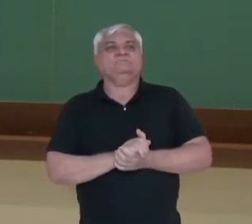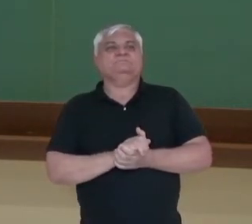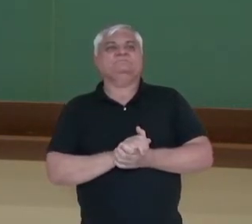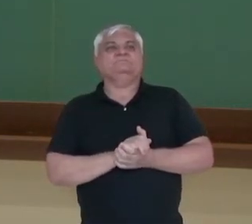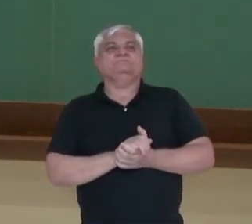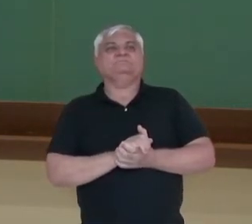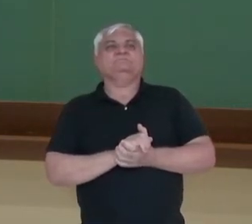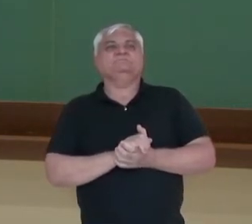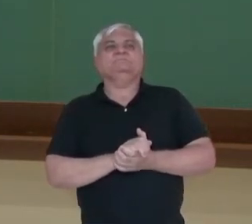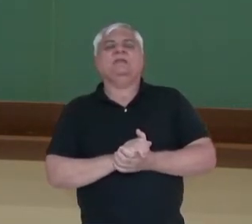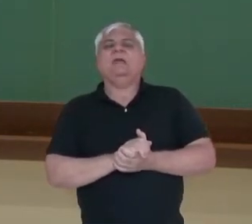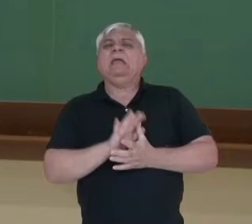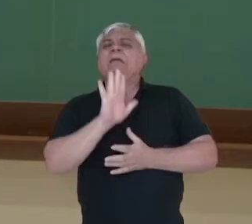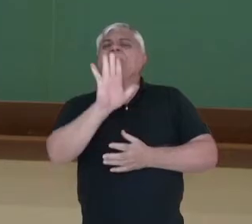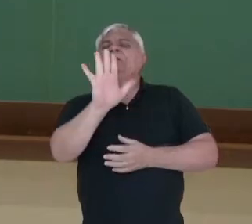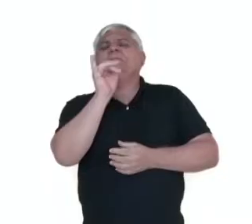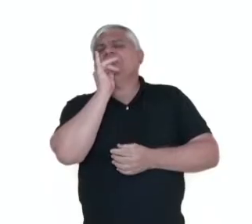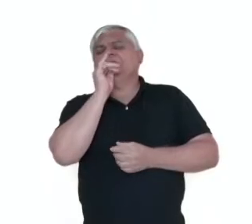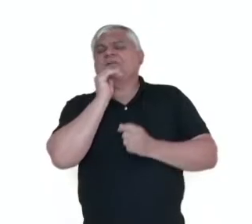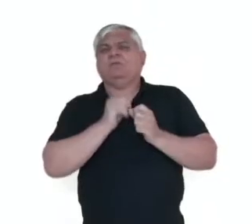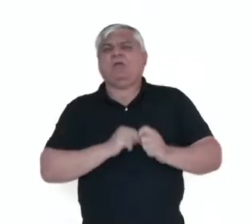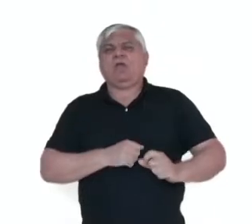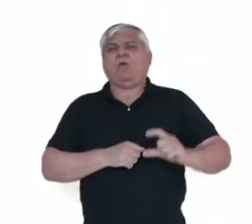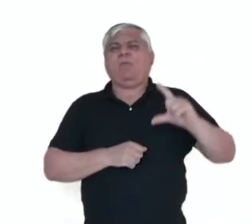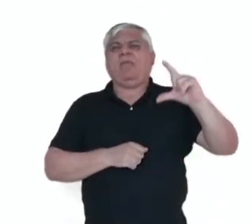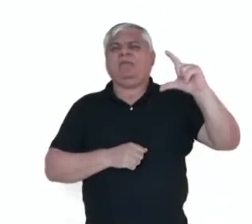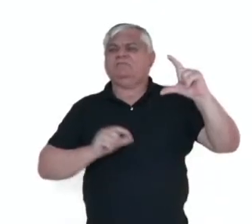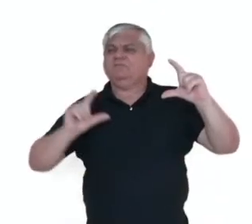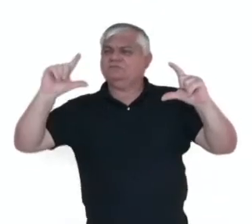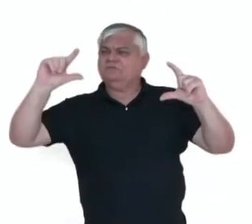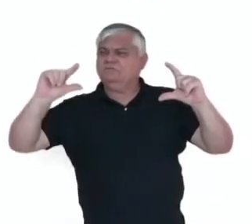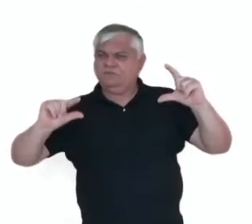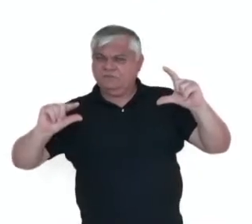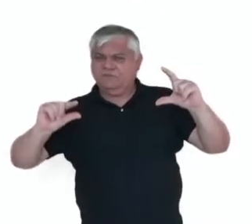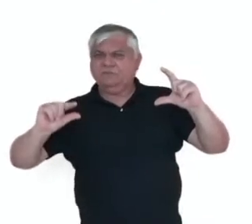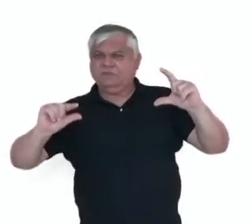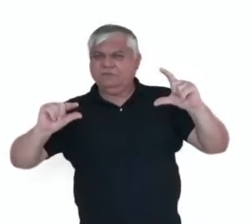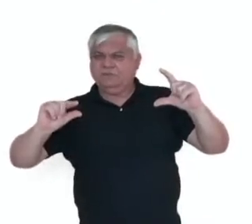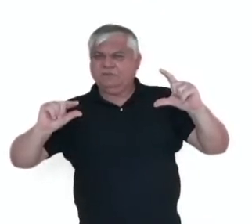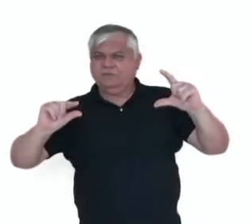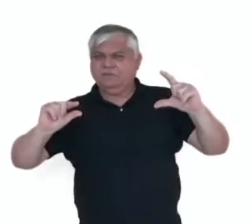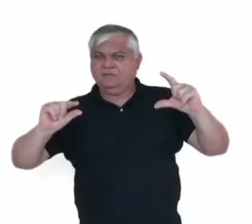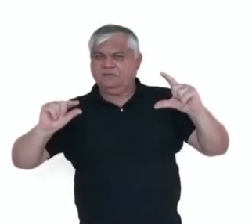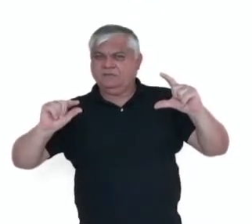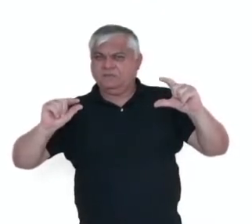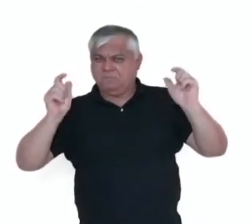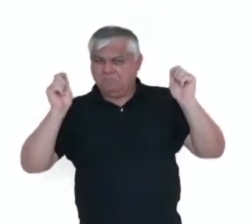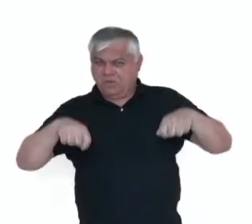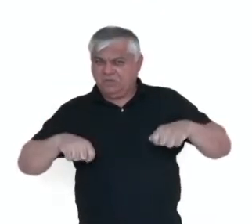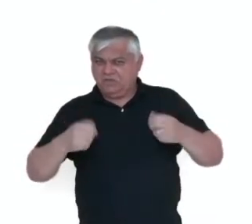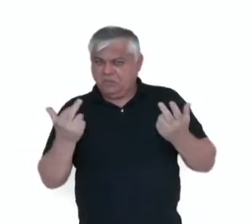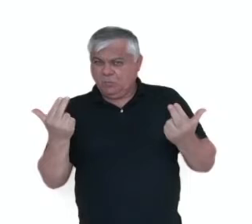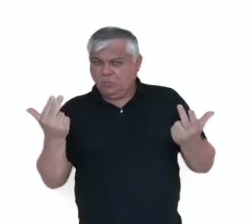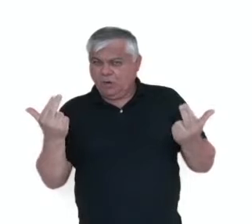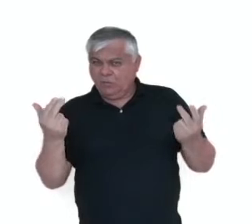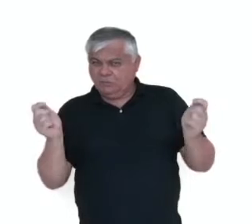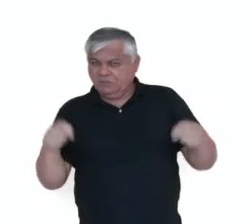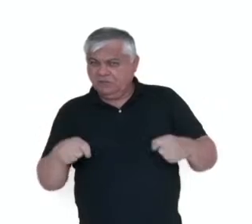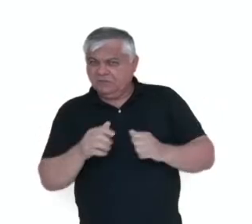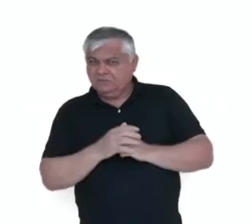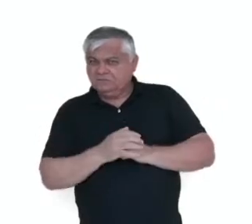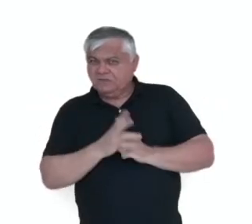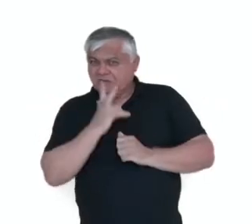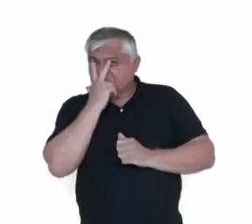lá. Mas será que esse aumento e essa redução ocorrem de forma proporcional? O que vocês